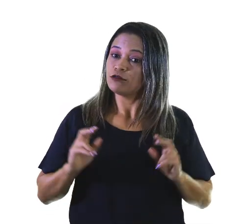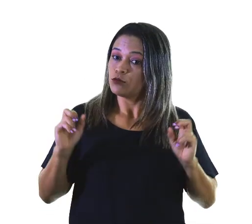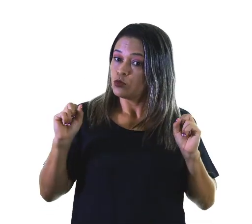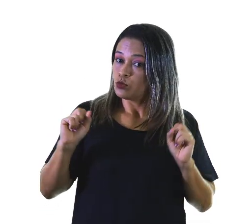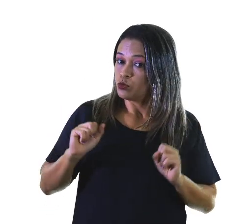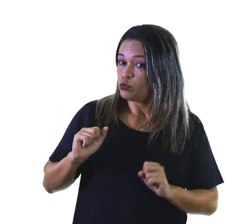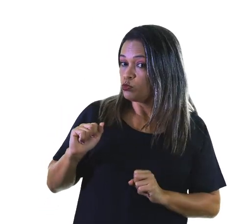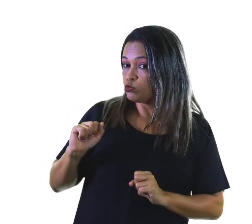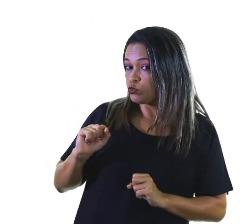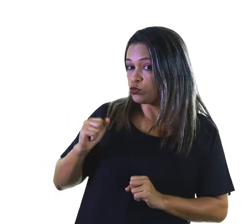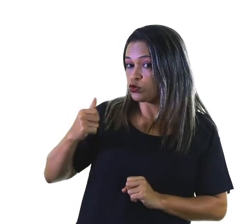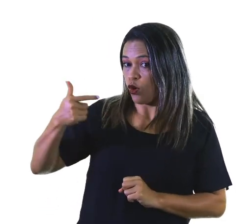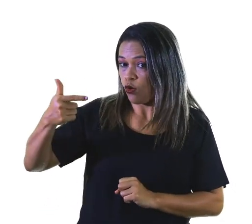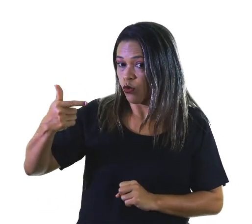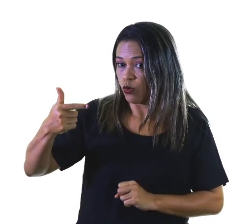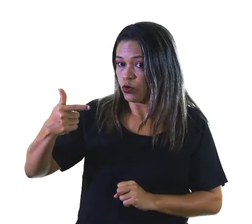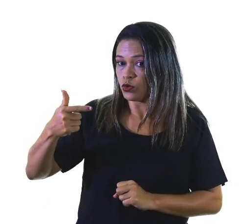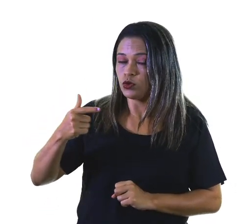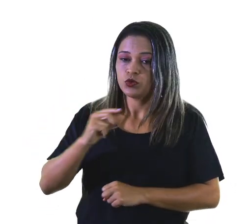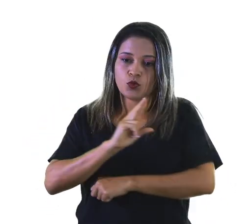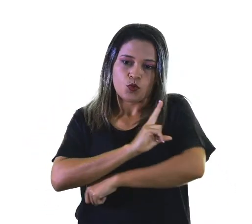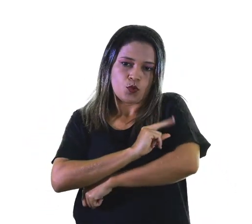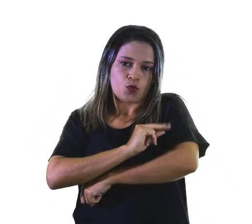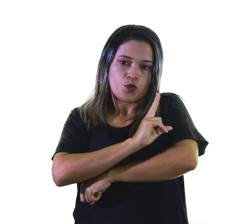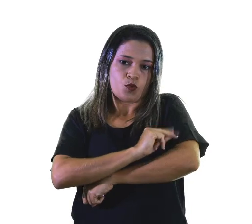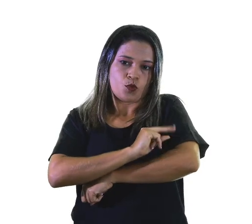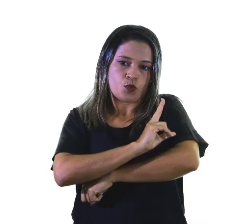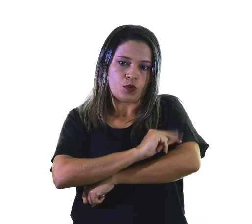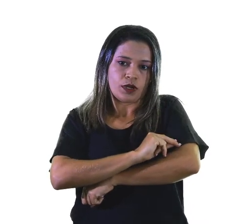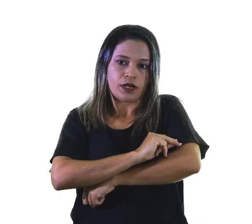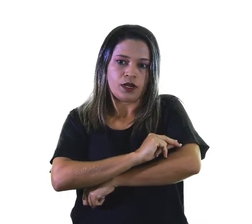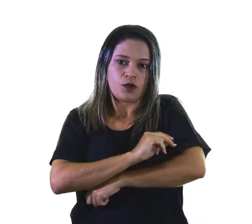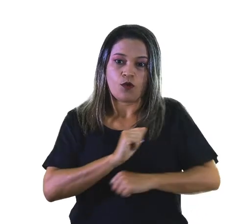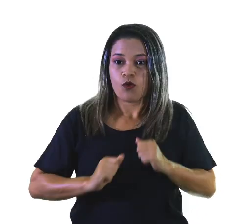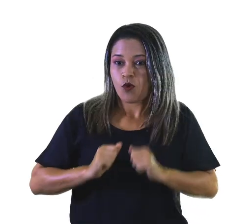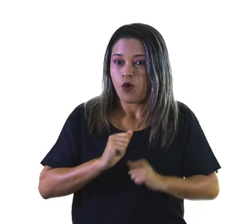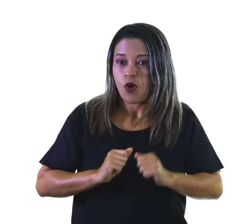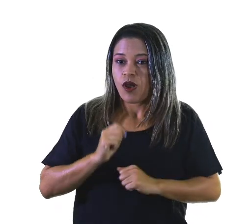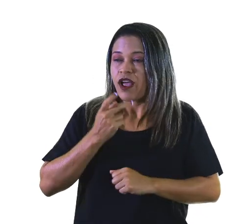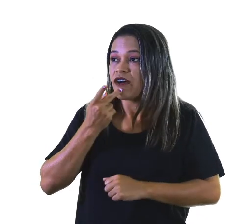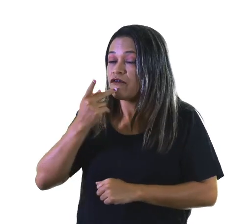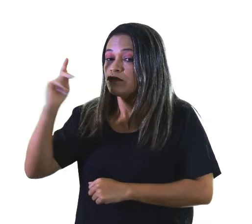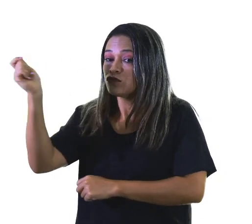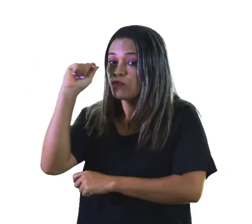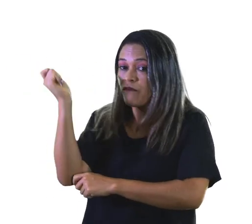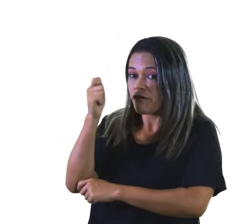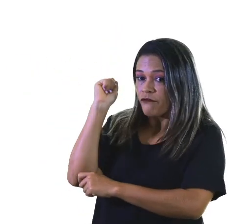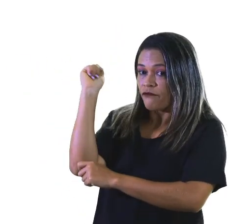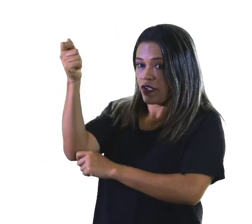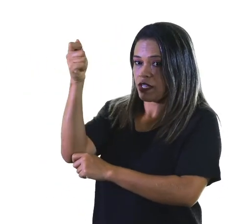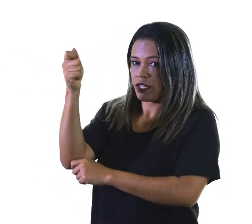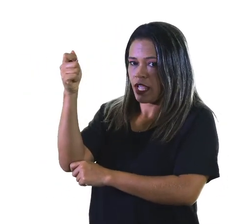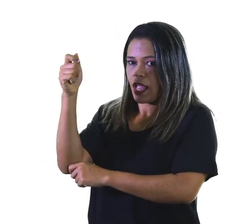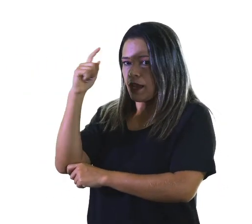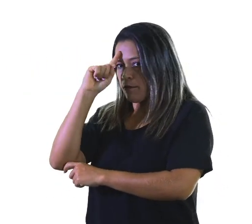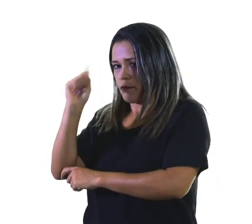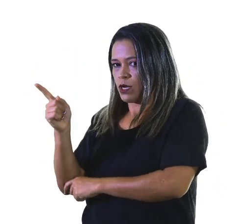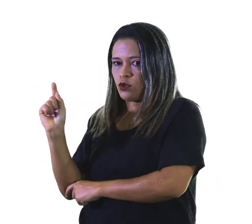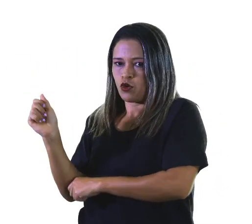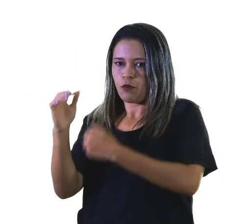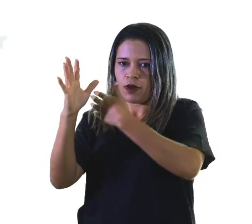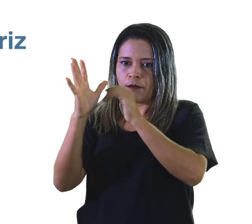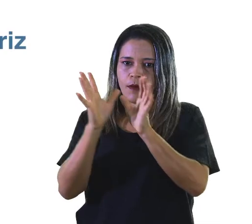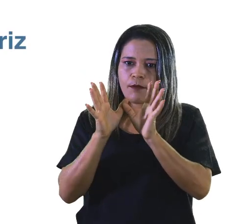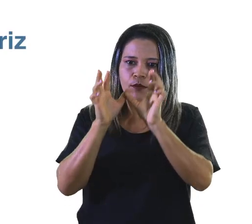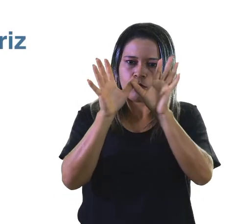o grilo Pepe correu e avisou a fada madrinha que enviou uma borboleta mágica para